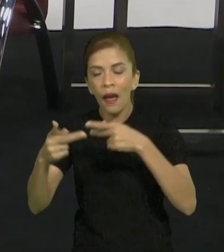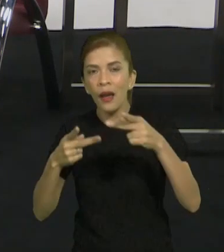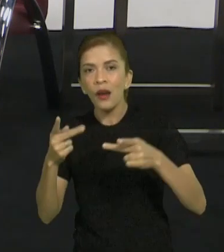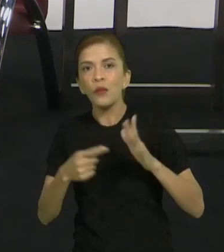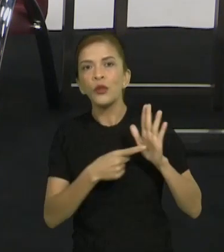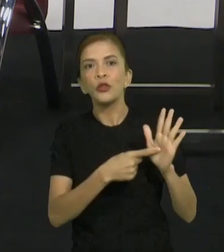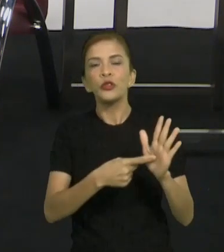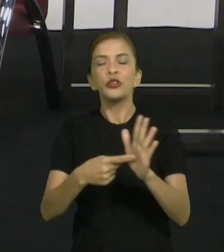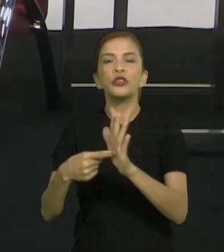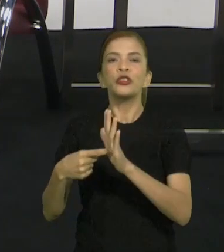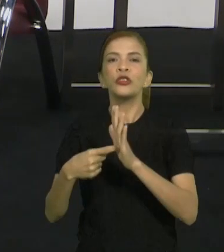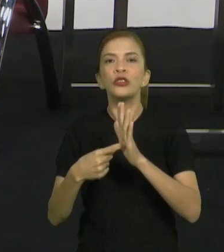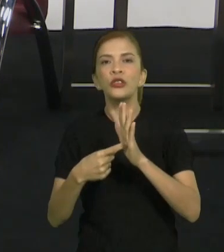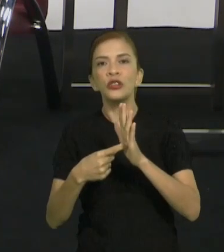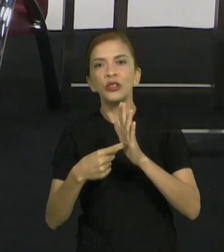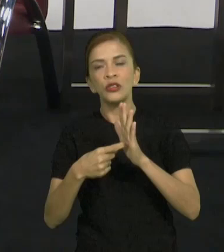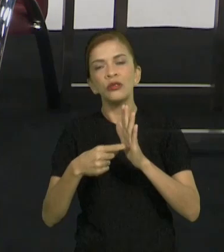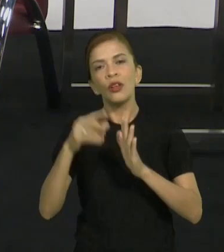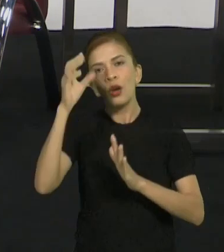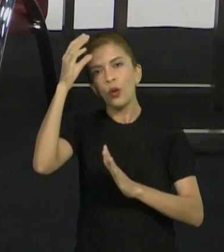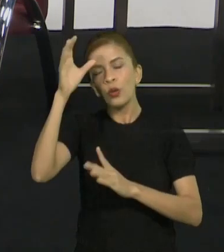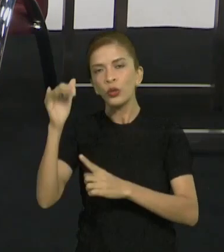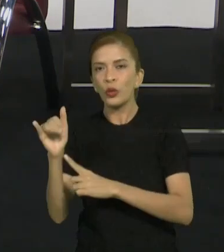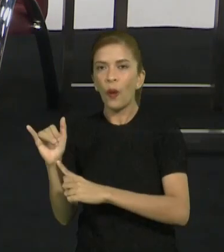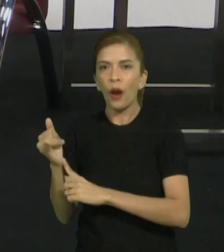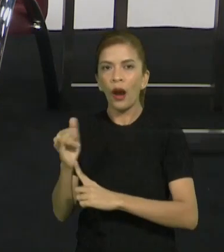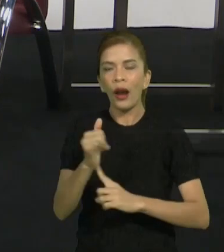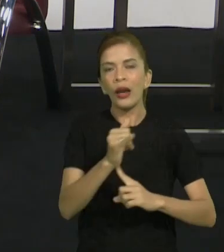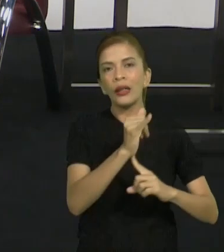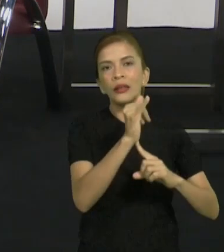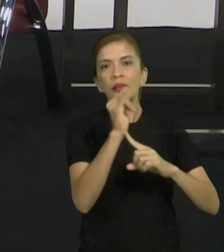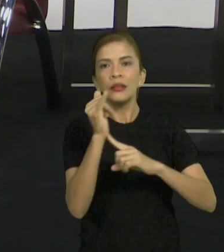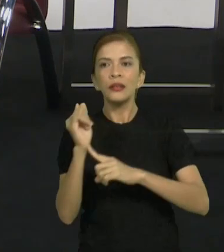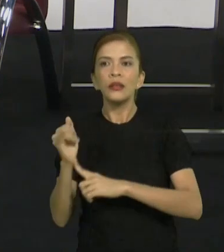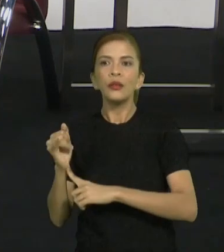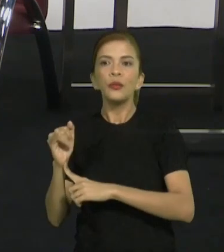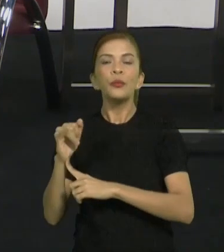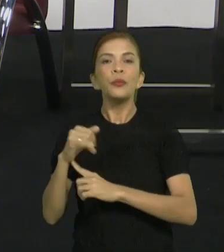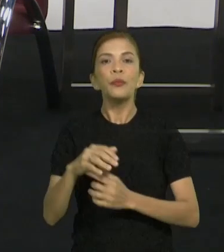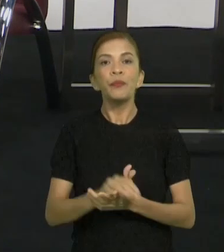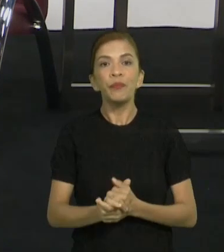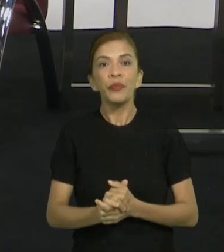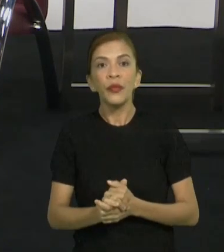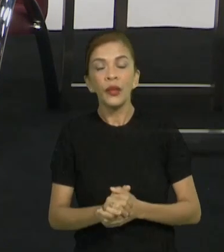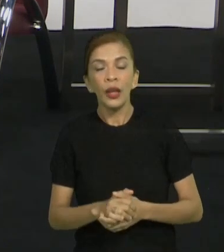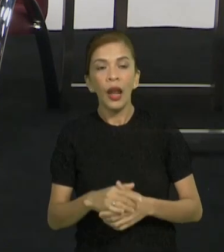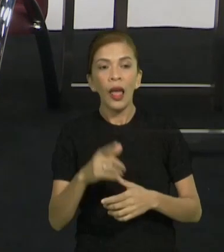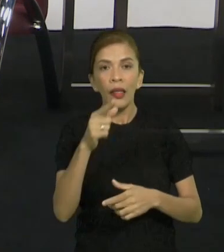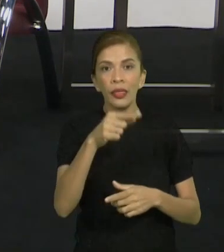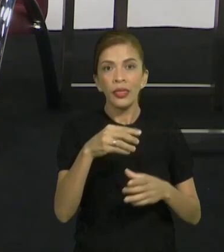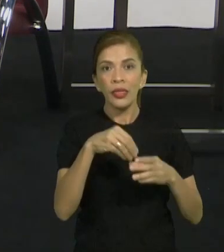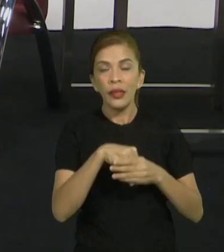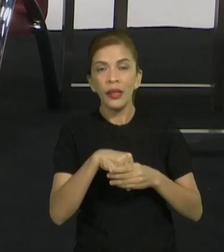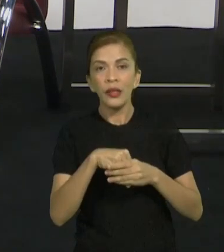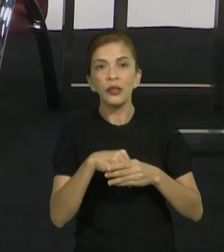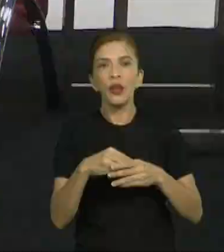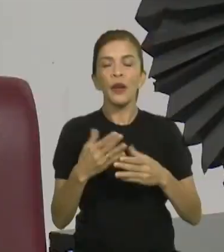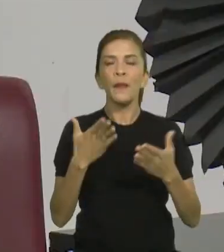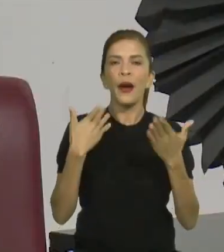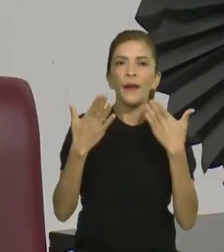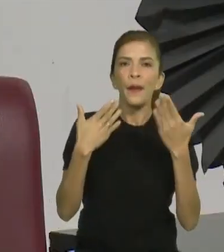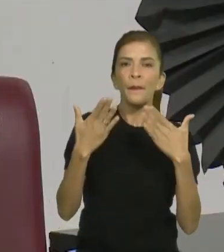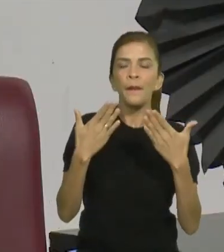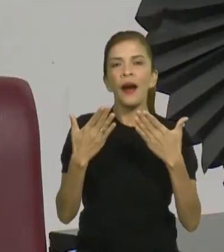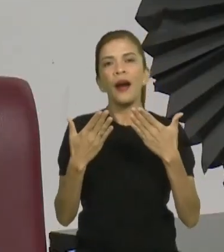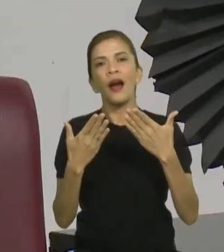o Bumba Meu Boi, falando, batendo papo, porque tem um vagão cultural onde a gente batia papo com as pessoas, falava do